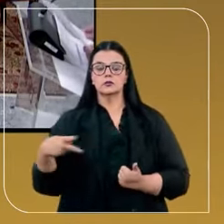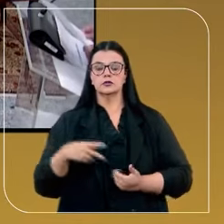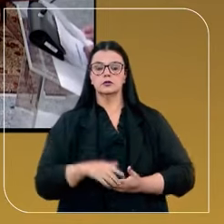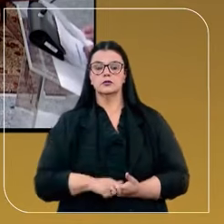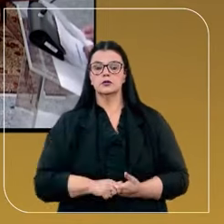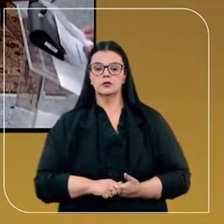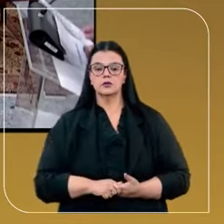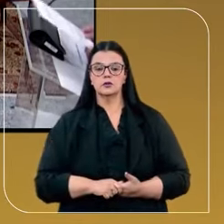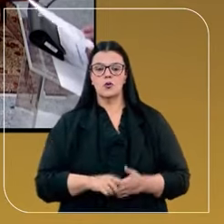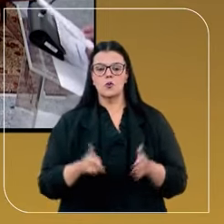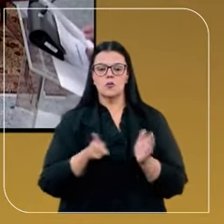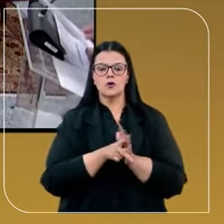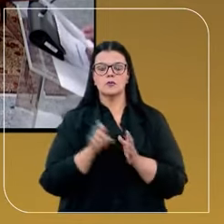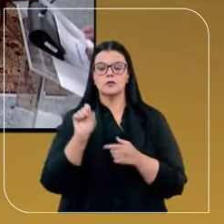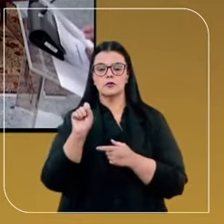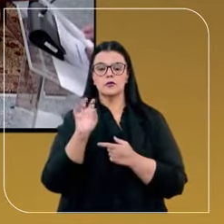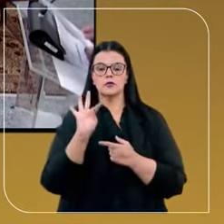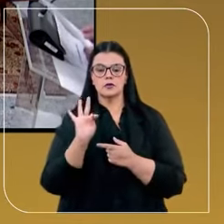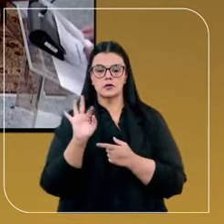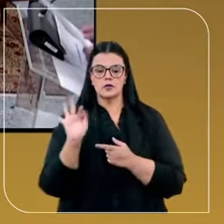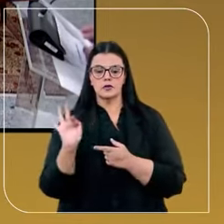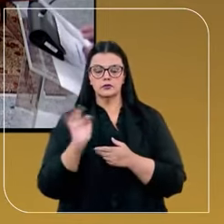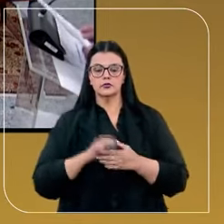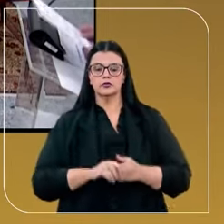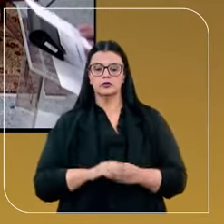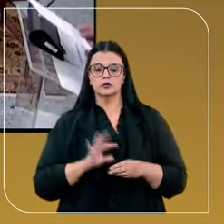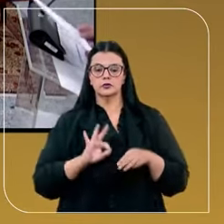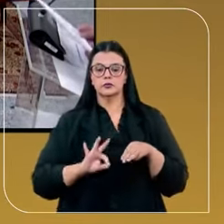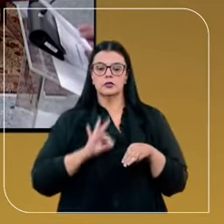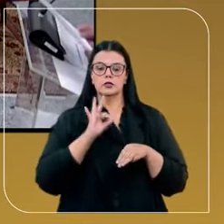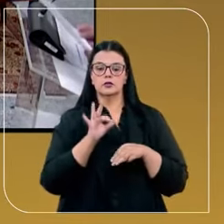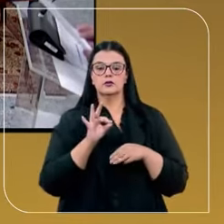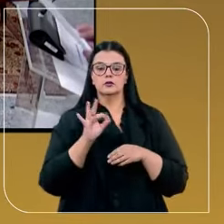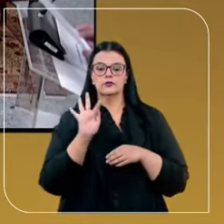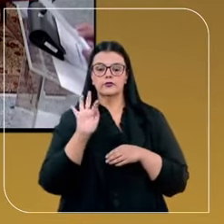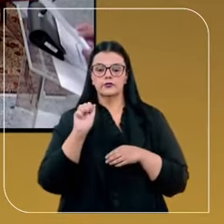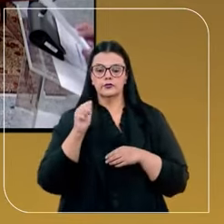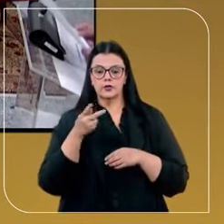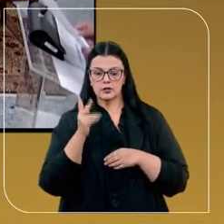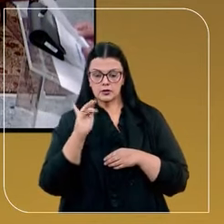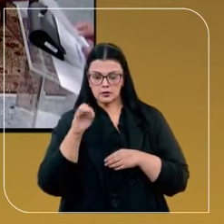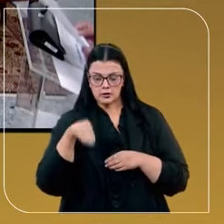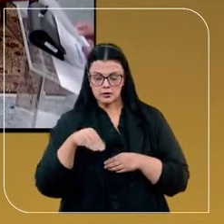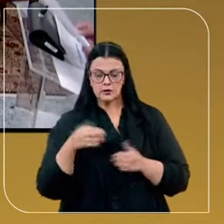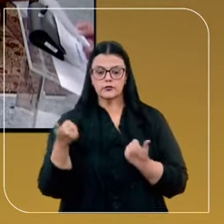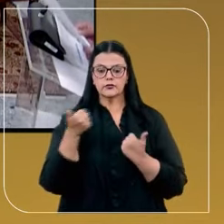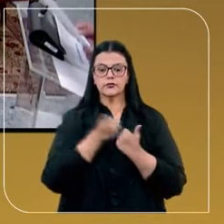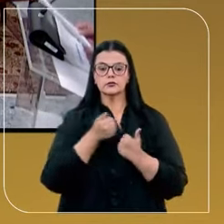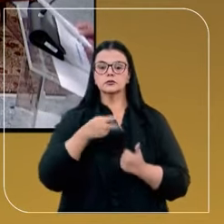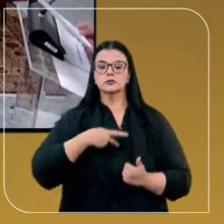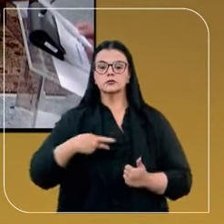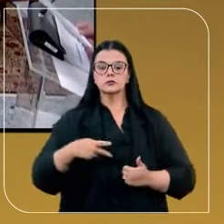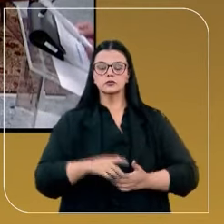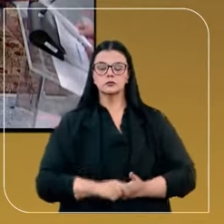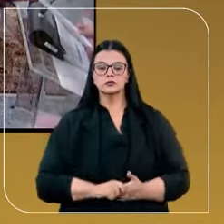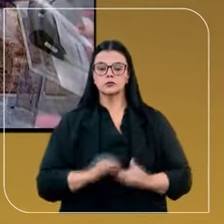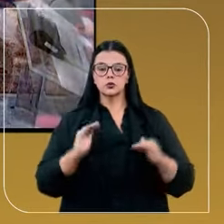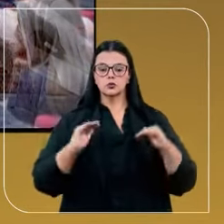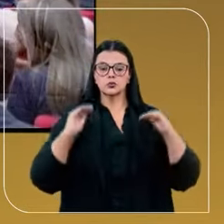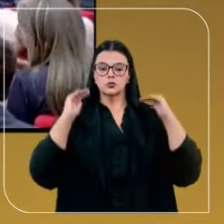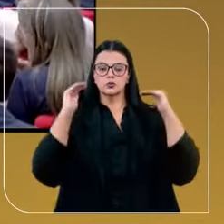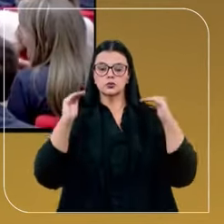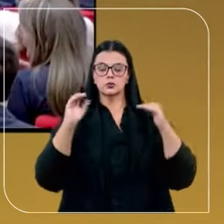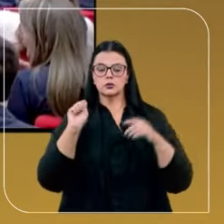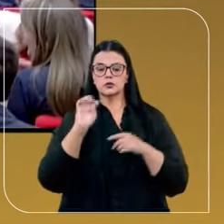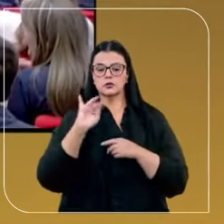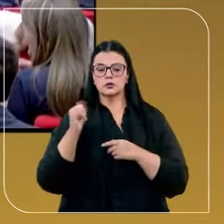do Supremo Tribunal Federal, ministro Edson Fachin. O senhor vice-presidente do Superior Tribunal de Justiça